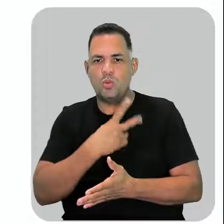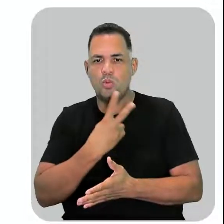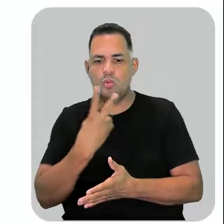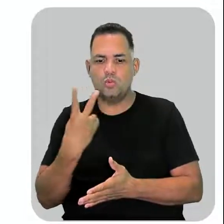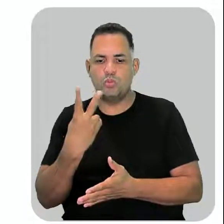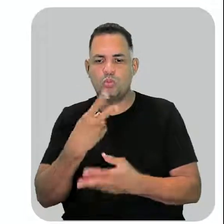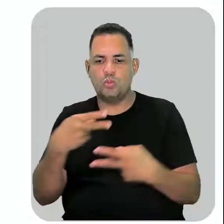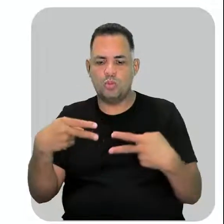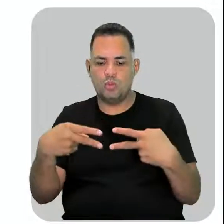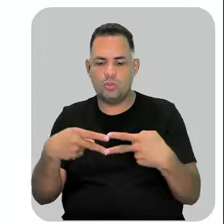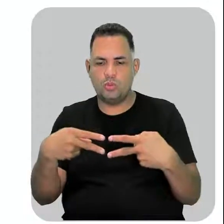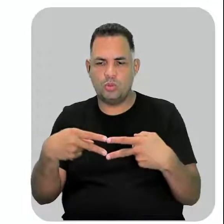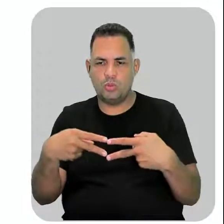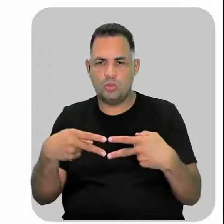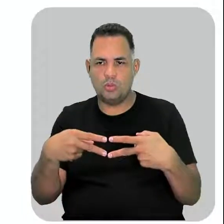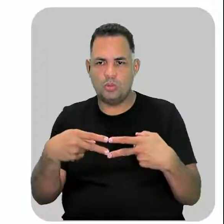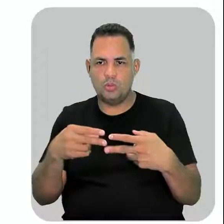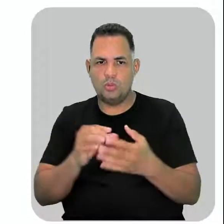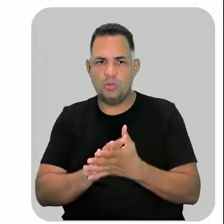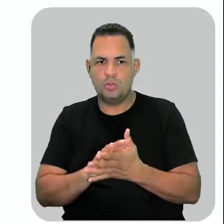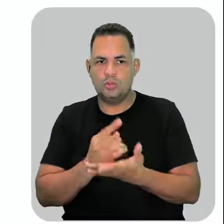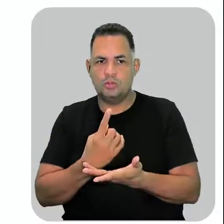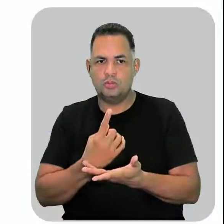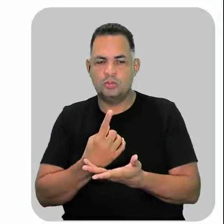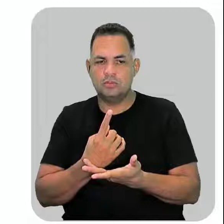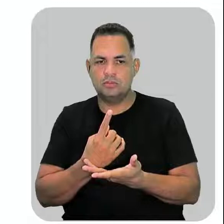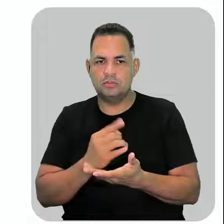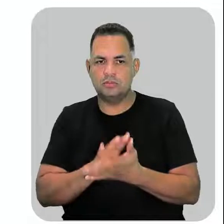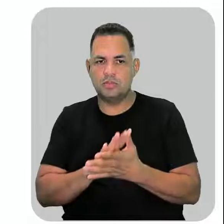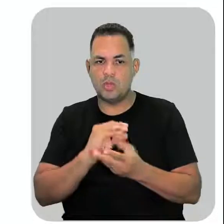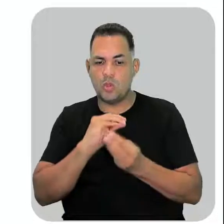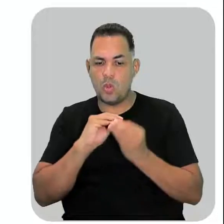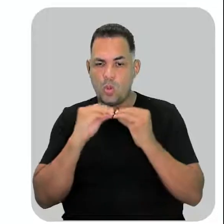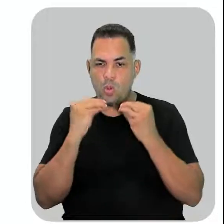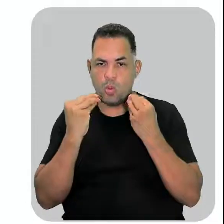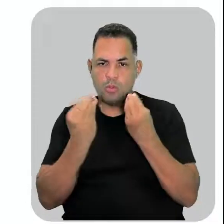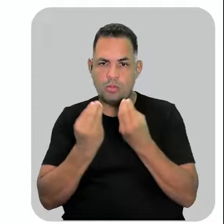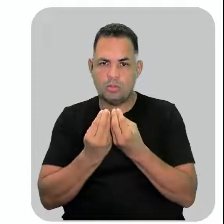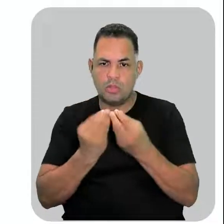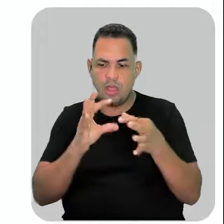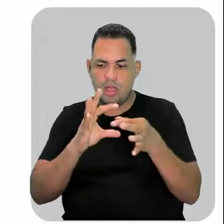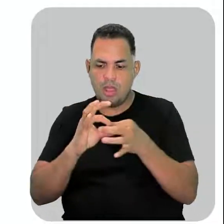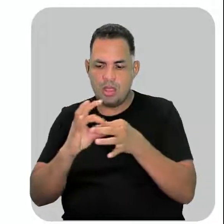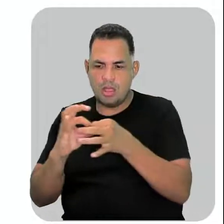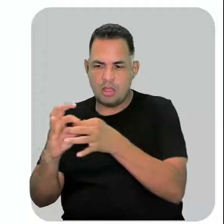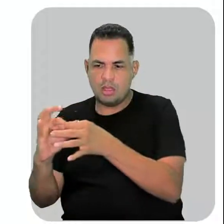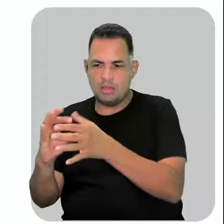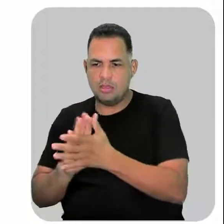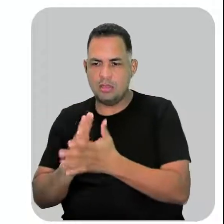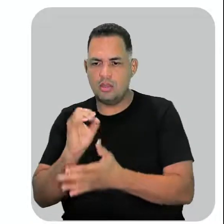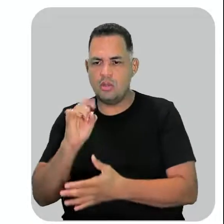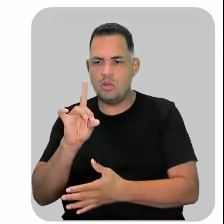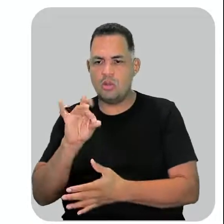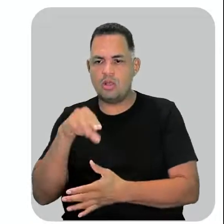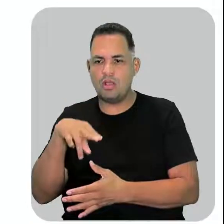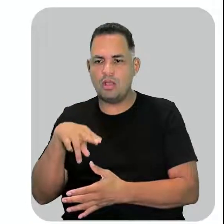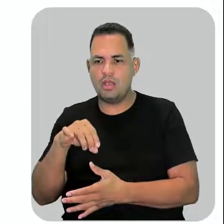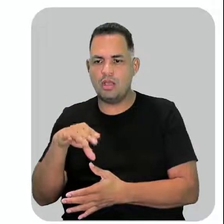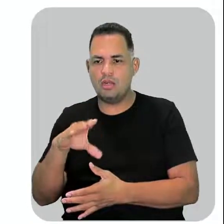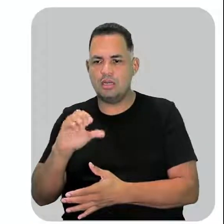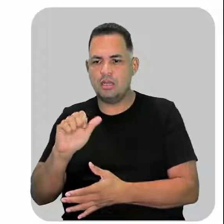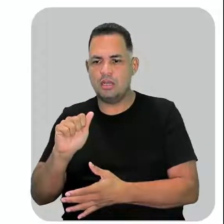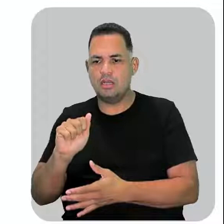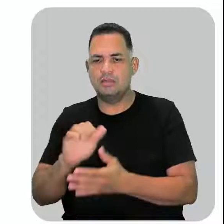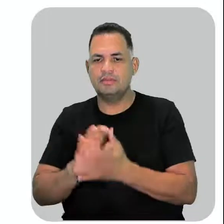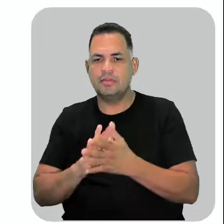duas ligações duplas no nosso composto, ou seja, na nossa cadeia orgânica.